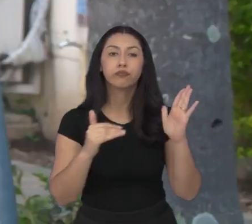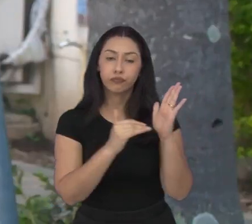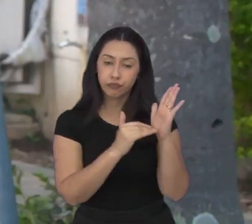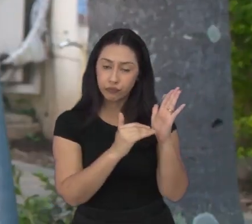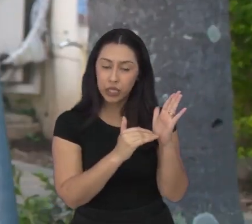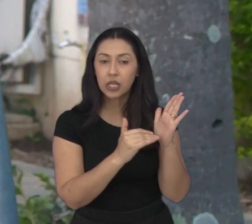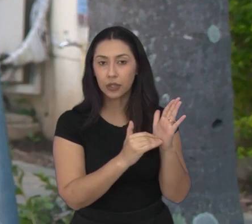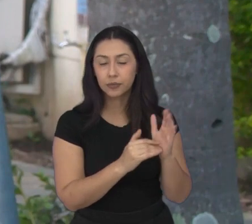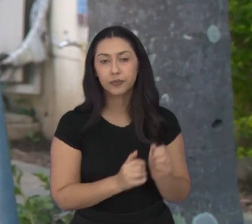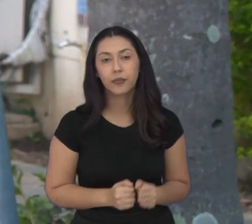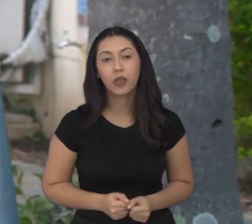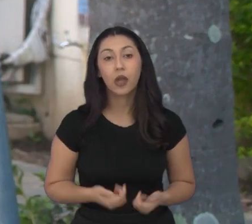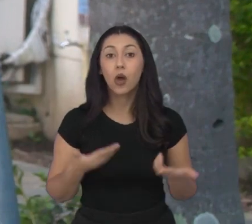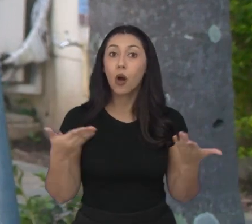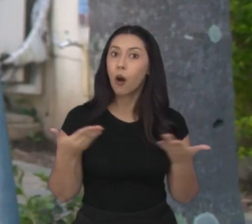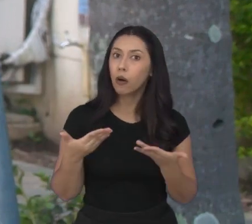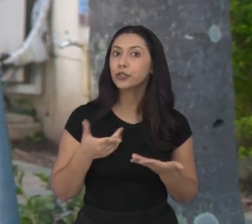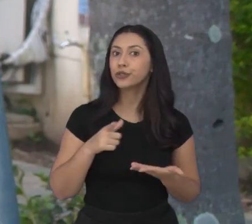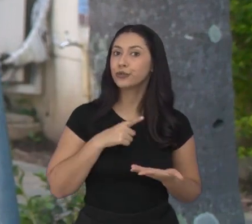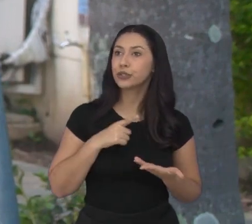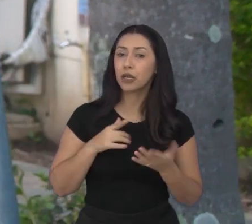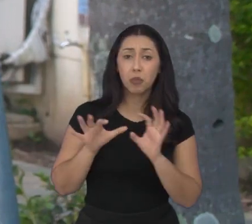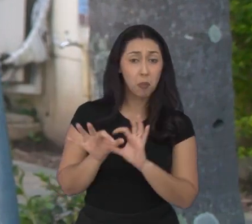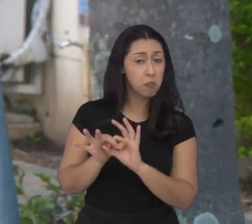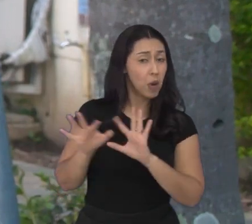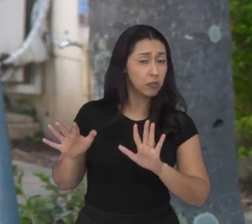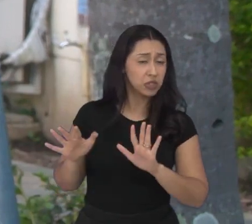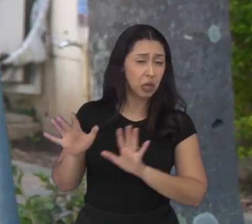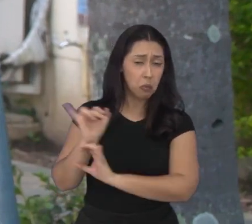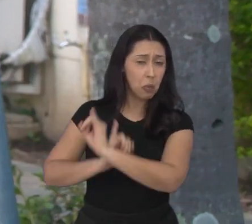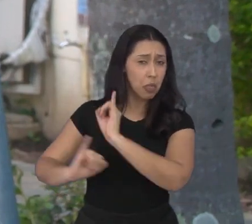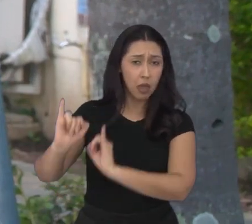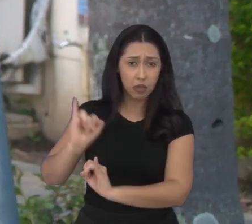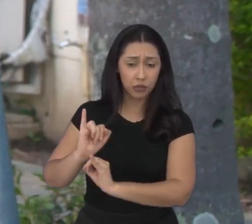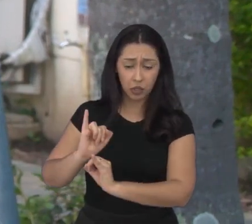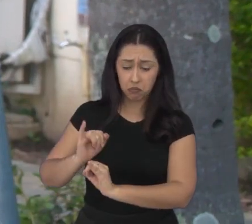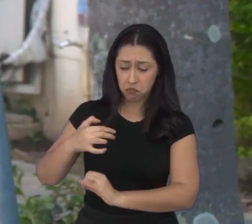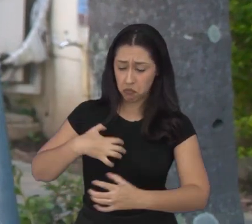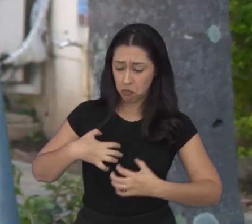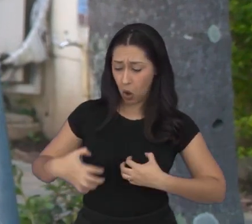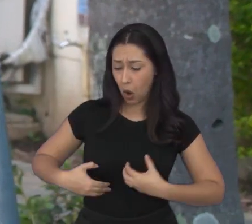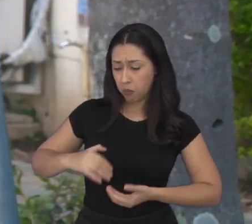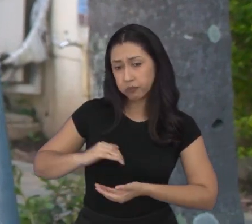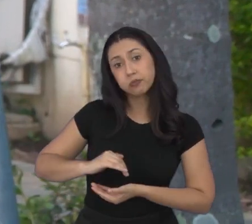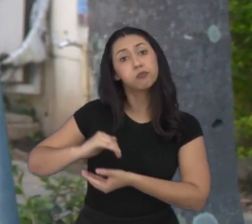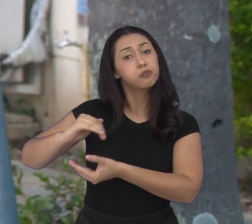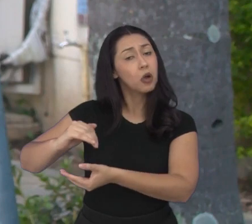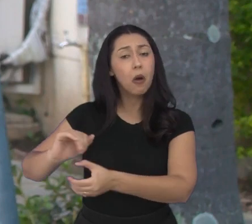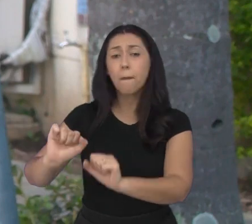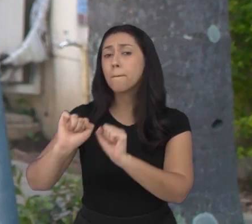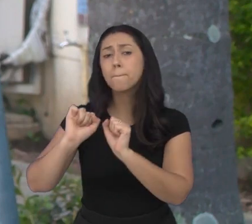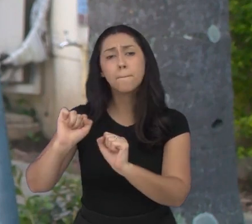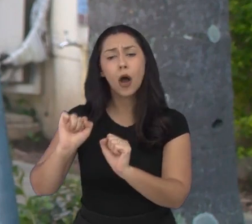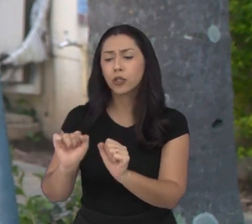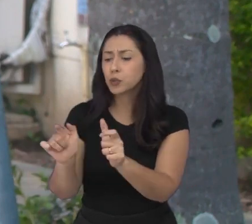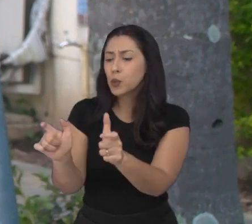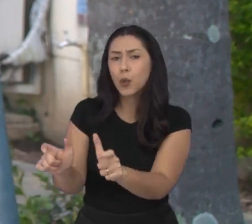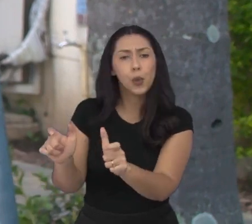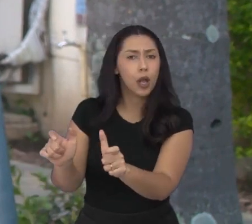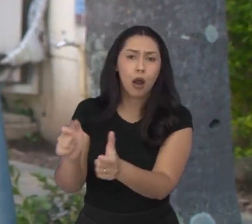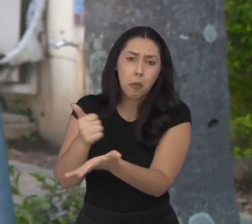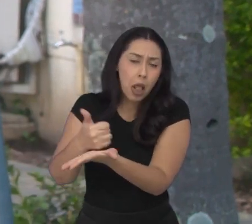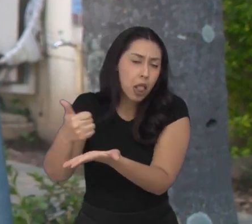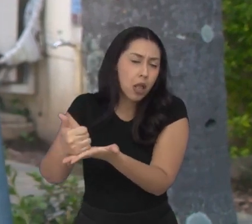Senado. Hoje, o que já existe é a autorização eletrônica de doação de órgãos, que pode ser feita em